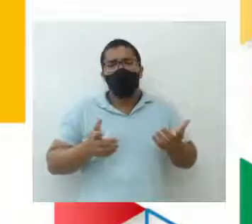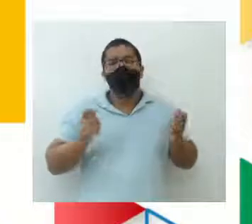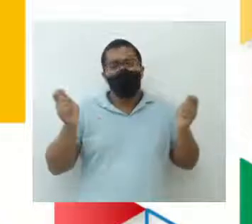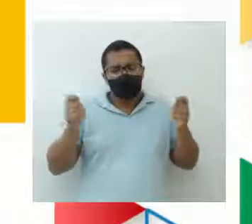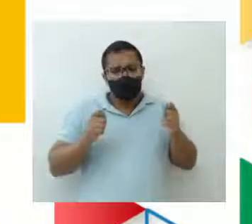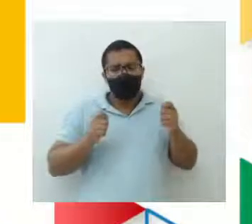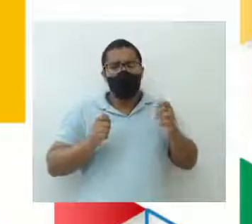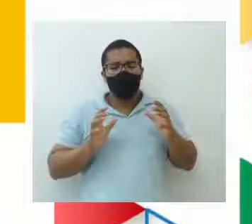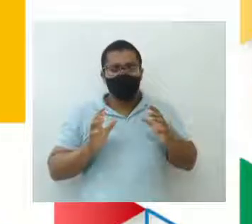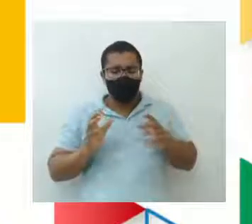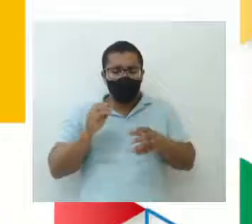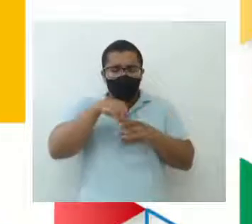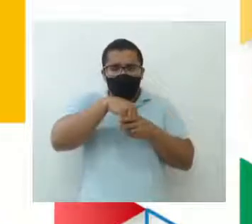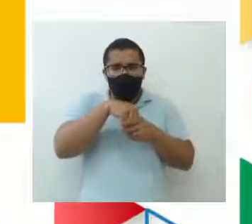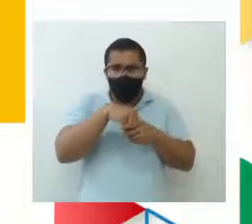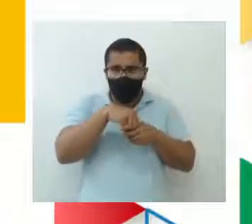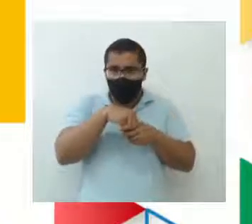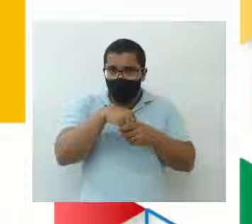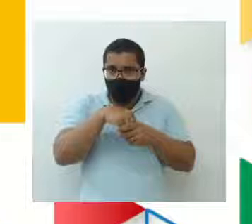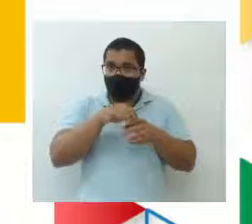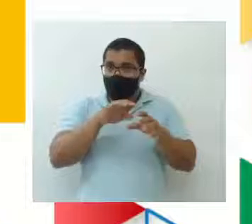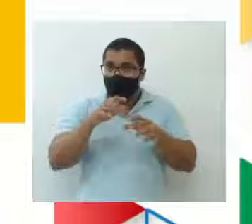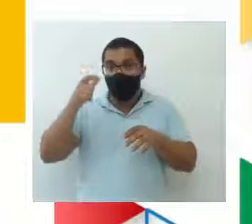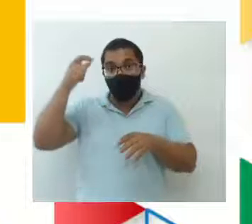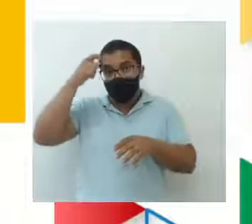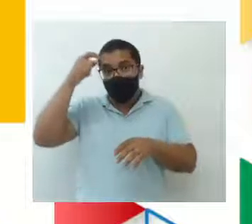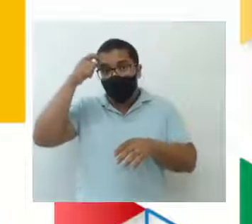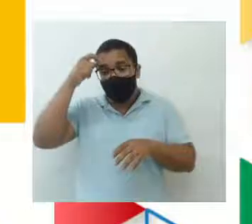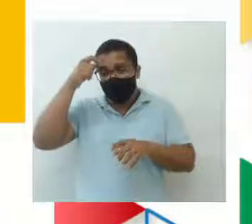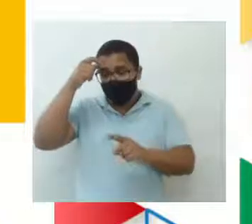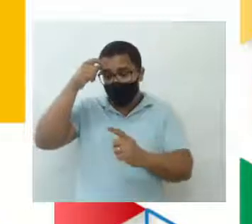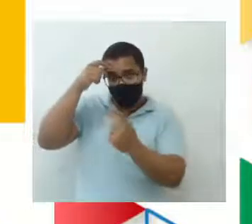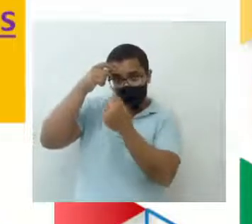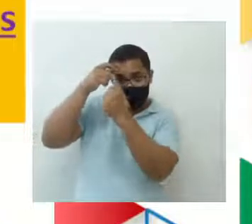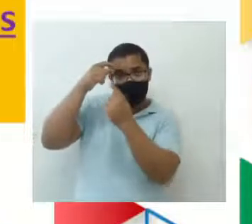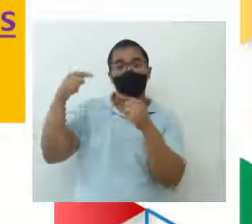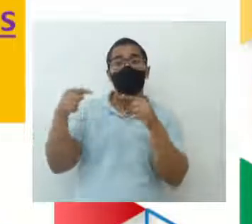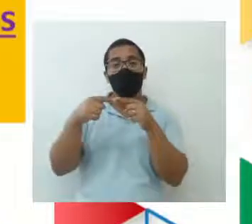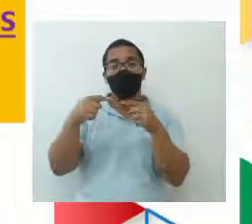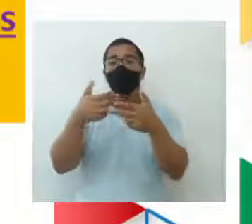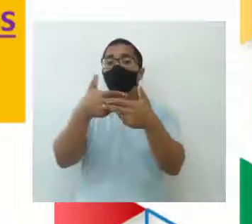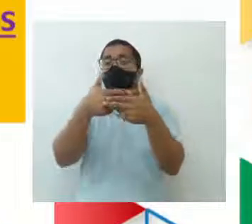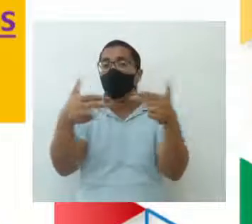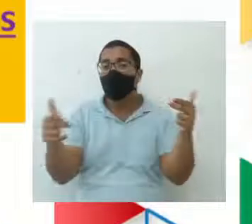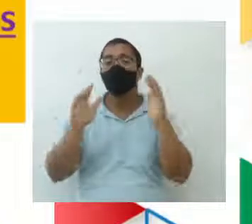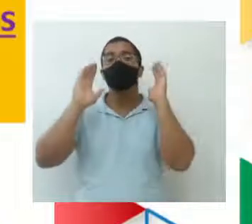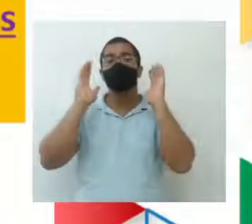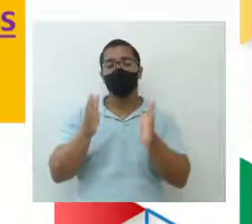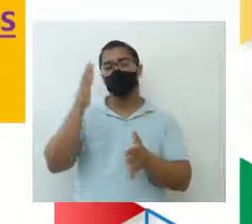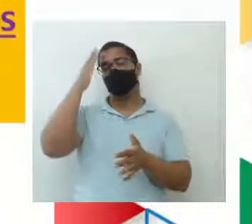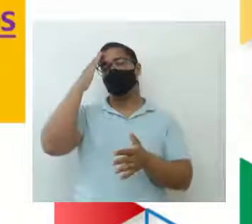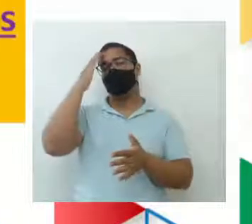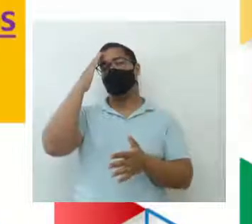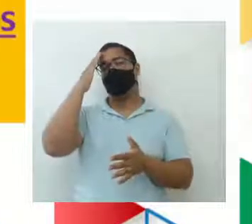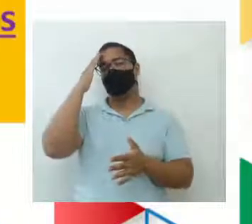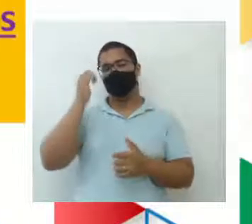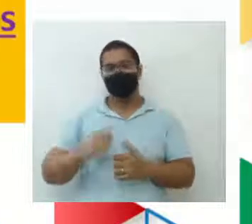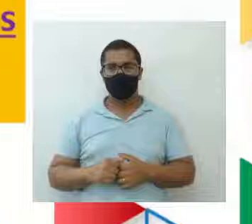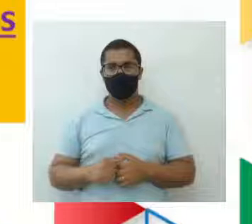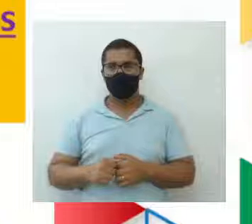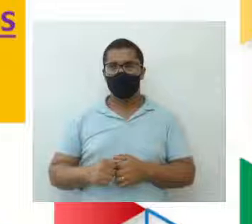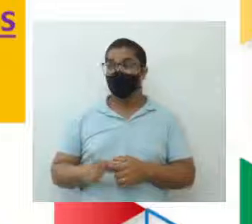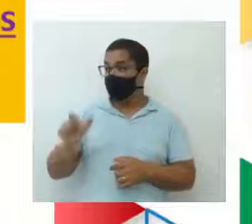ele diz, toda consciência é consciência de algo. E aqui nós temos mais sobre